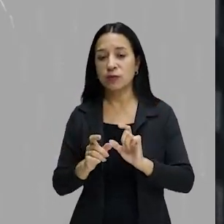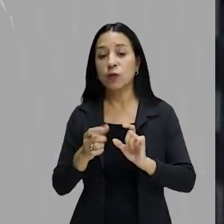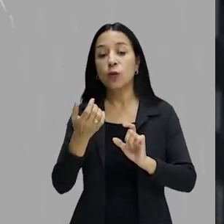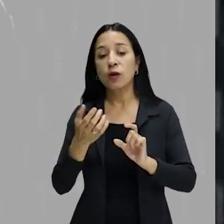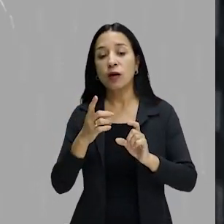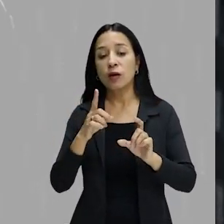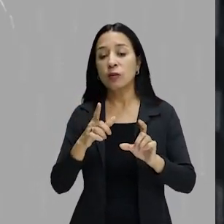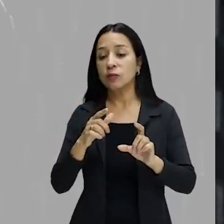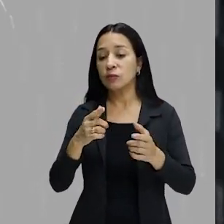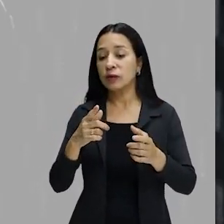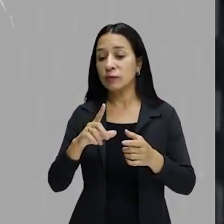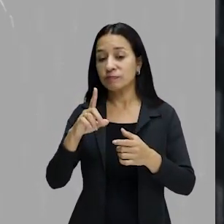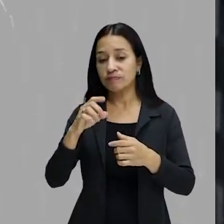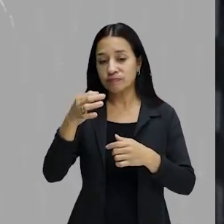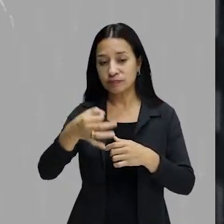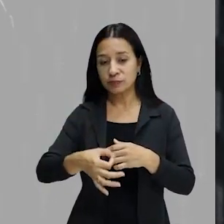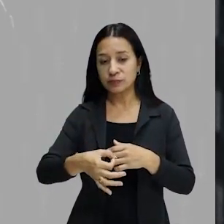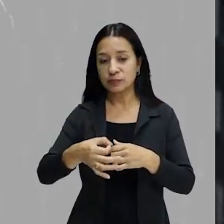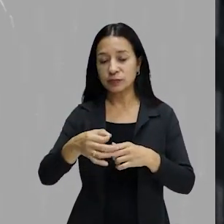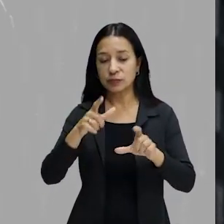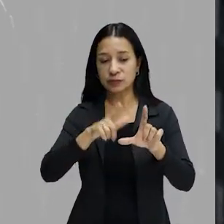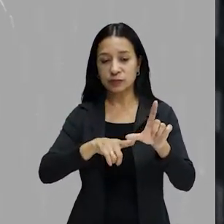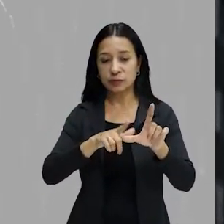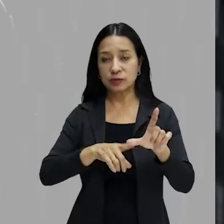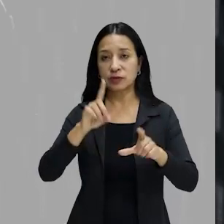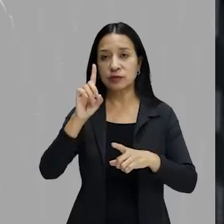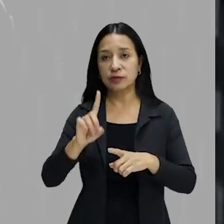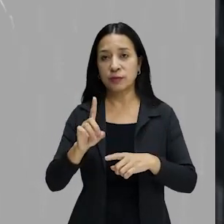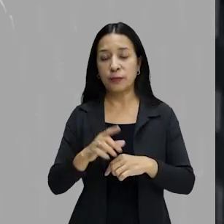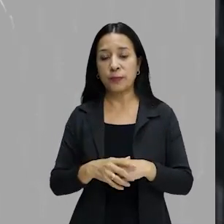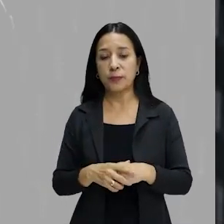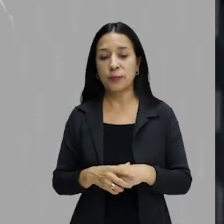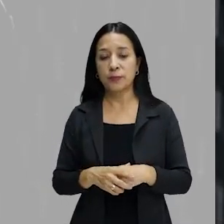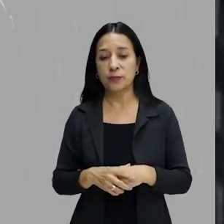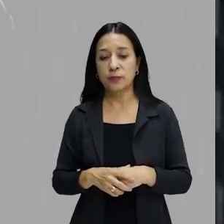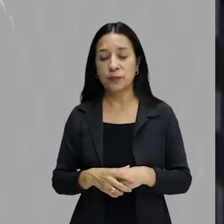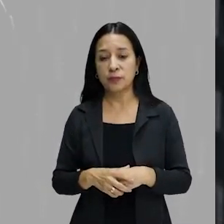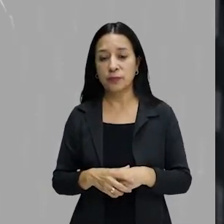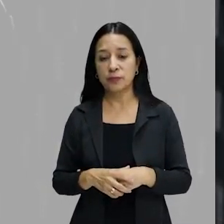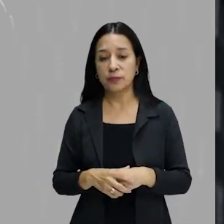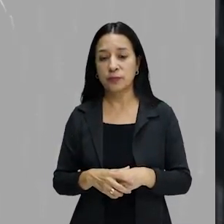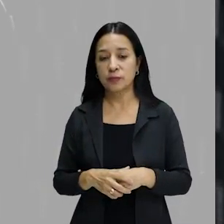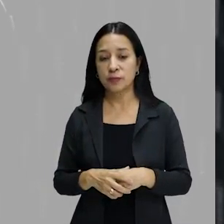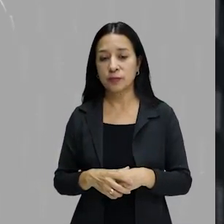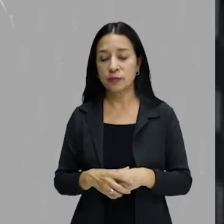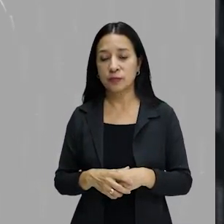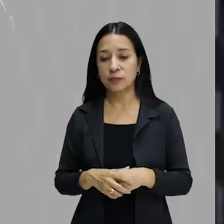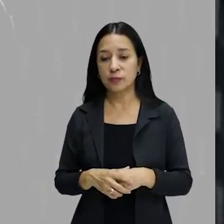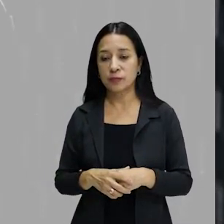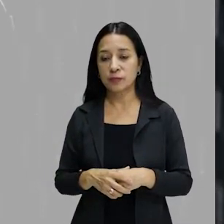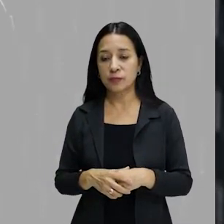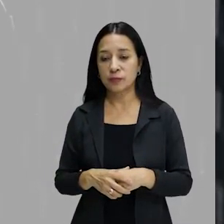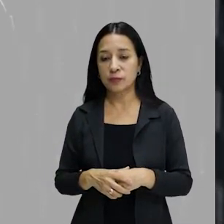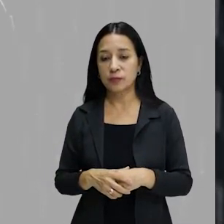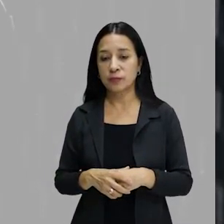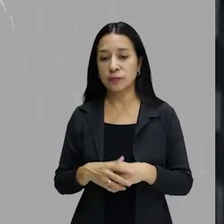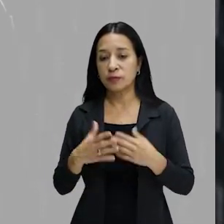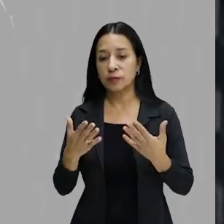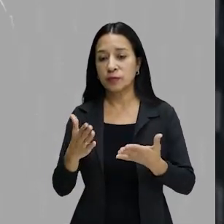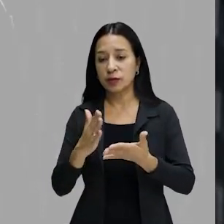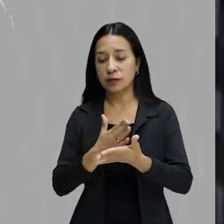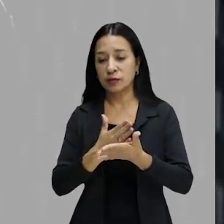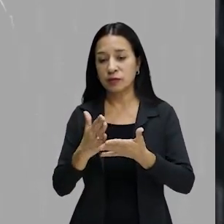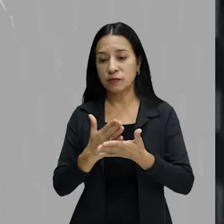oposição, tá bom? Se acentuavam as diferenças entre nós. Tem também oposição.